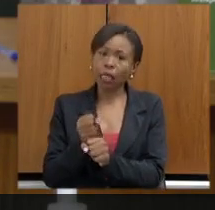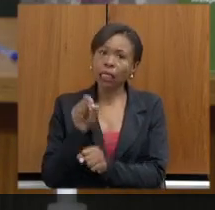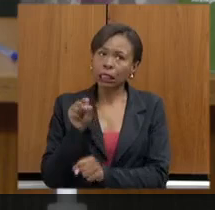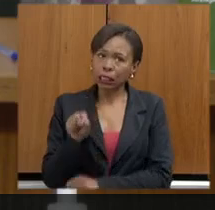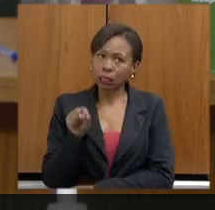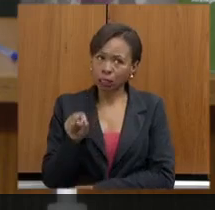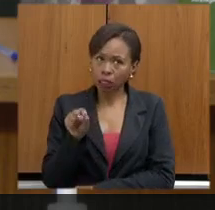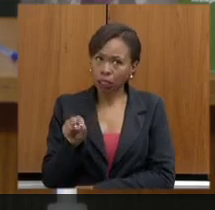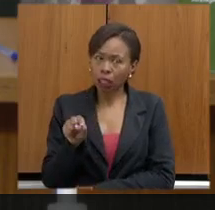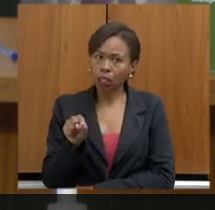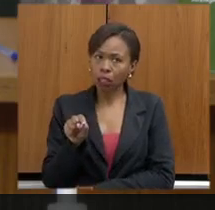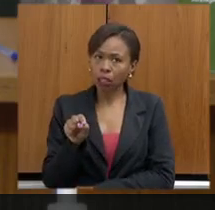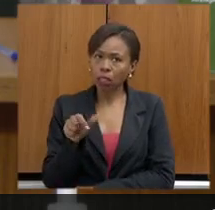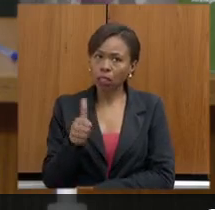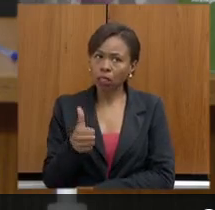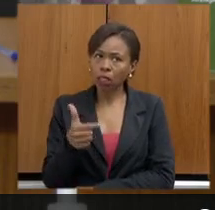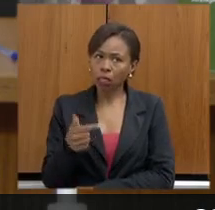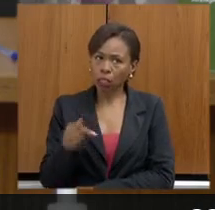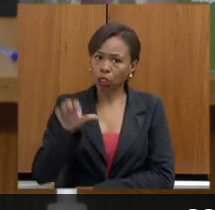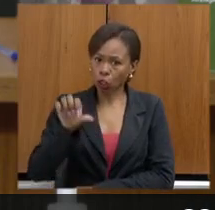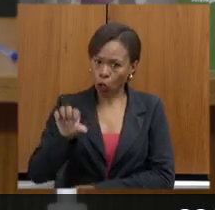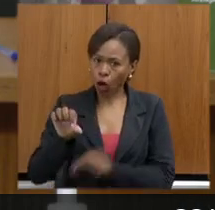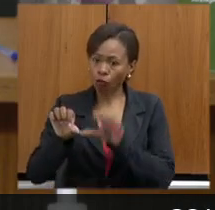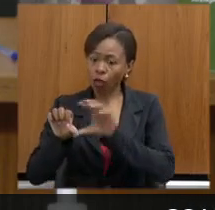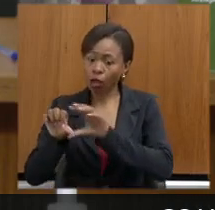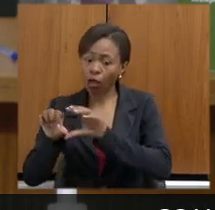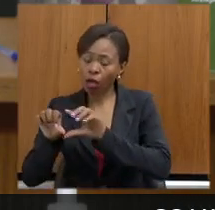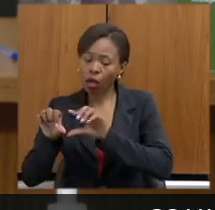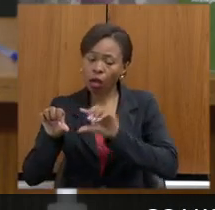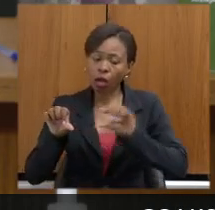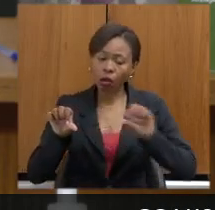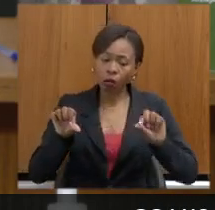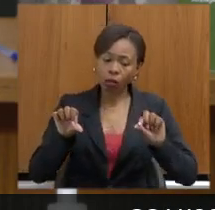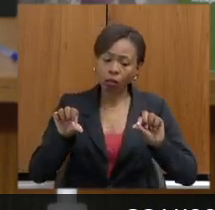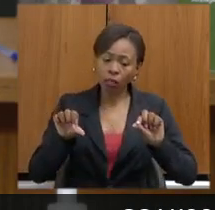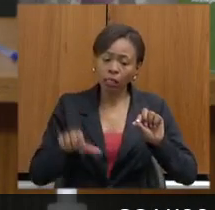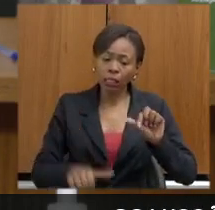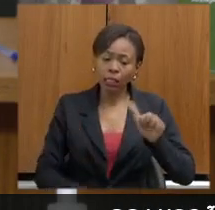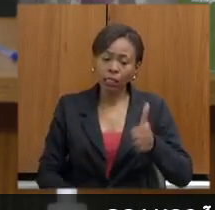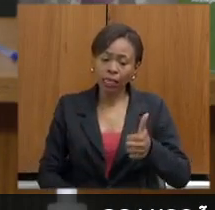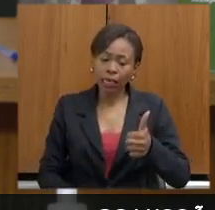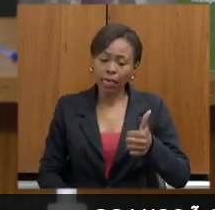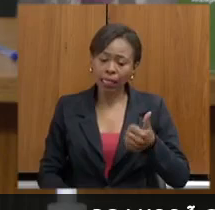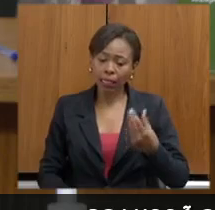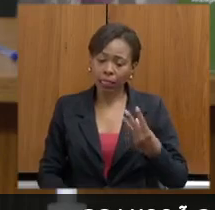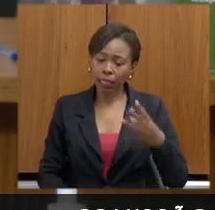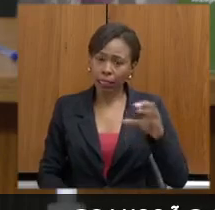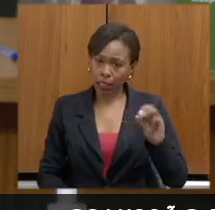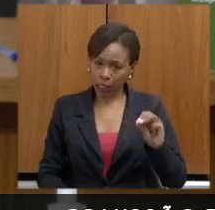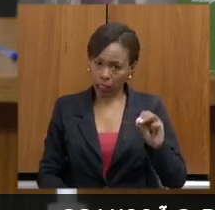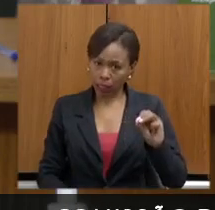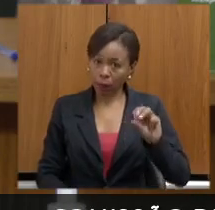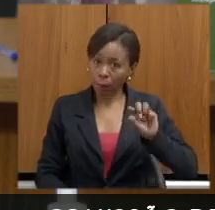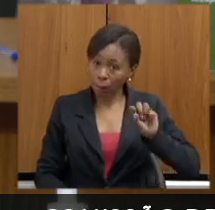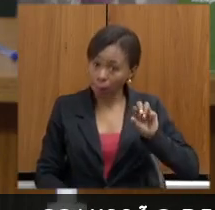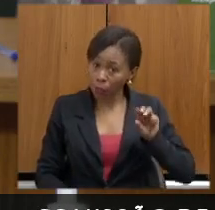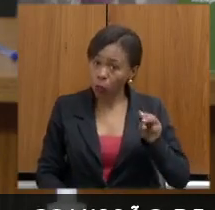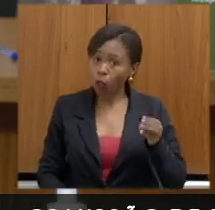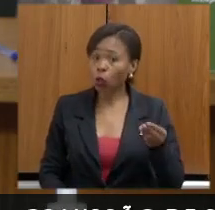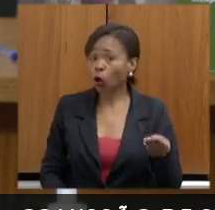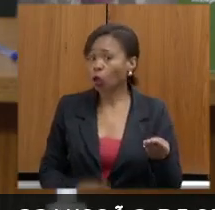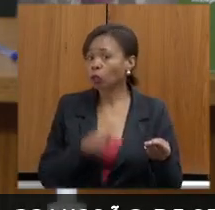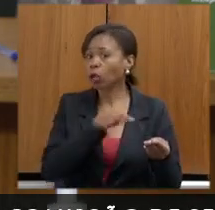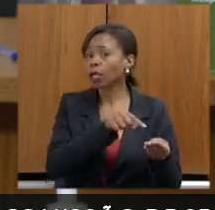desse 179 milhões 138 milhões 130 milhões foram utilizados para